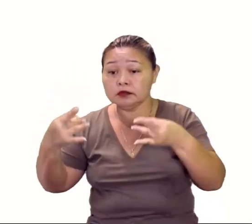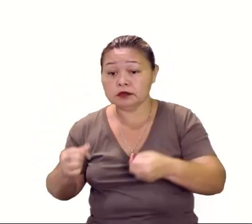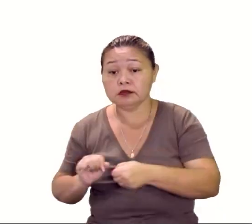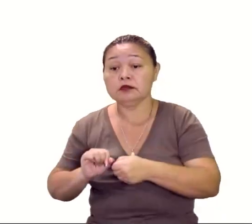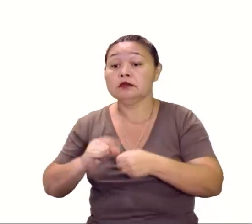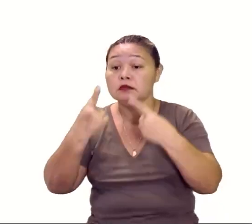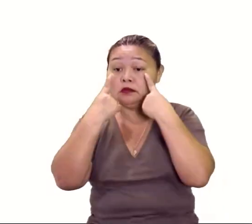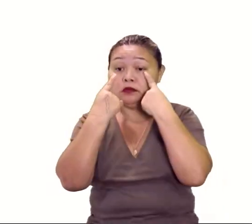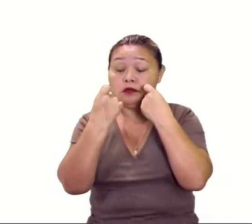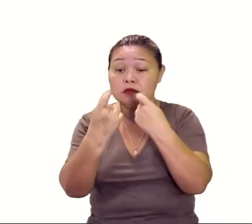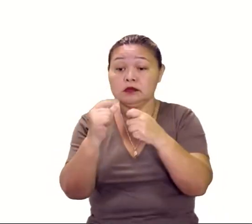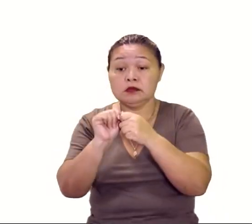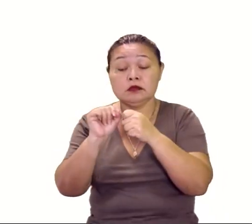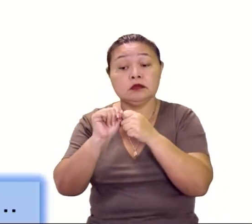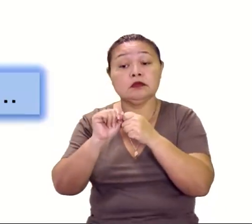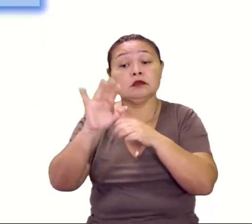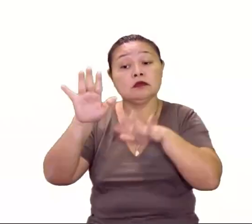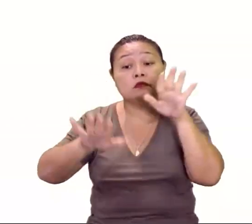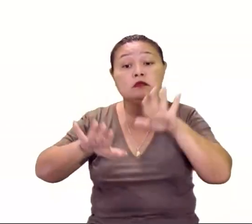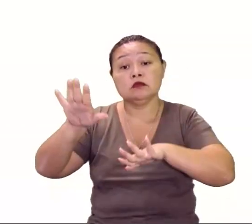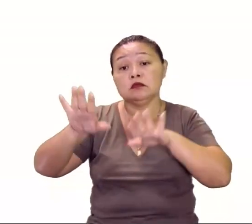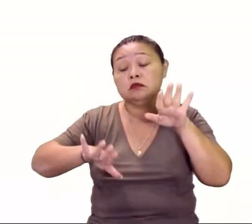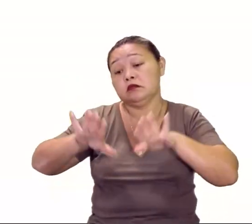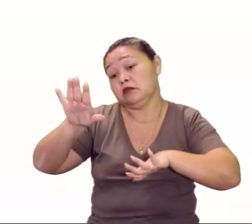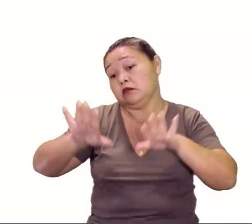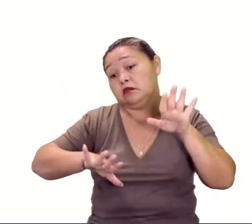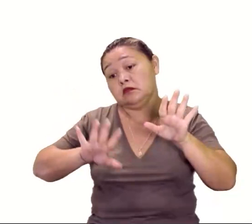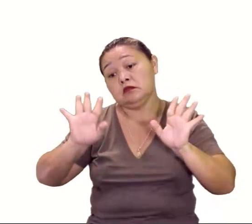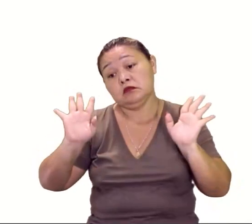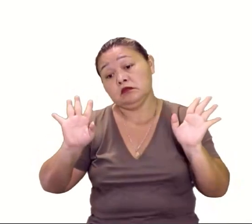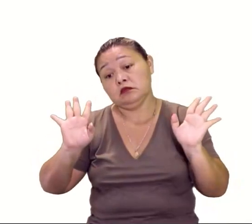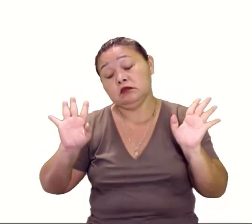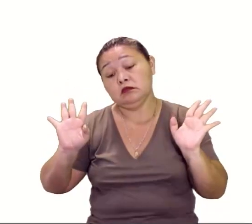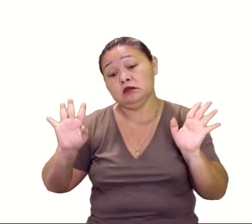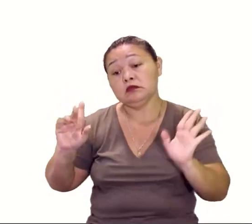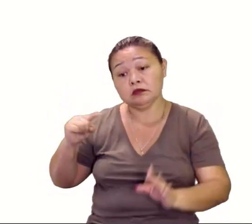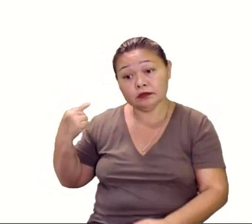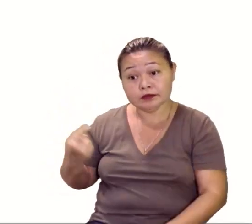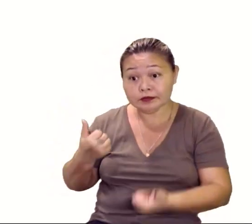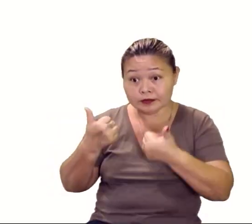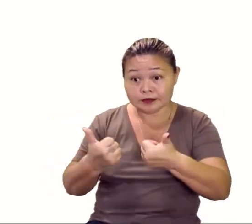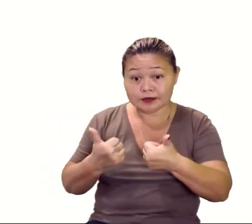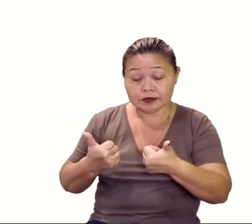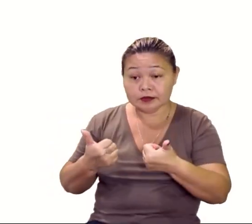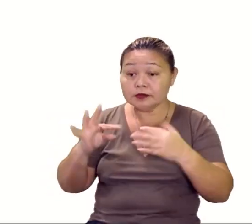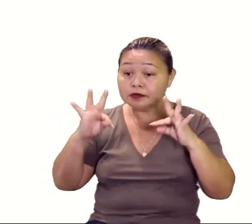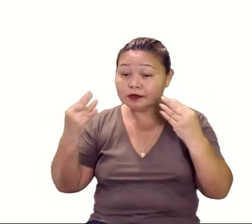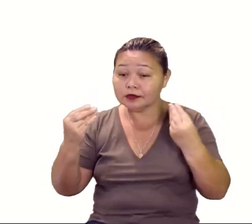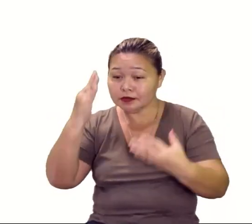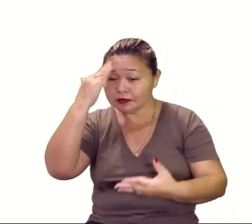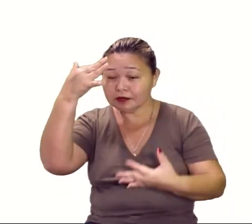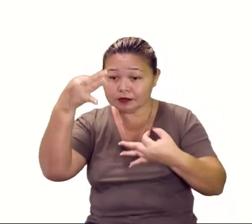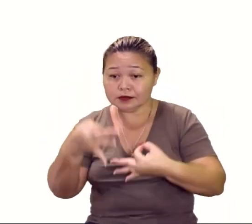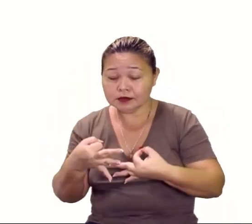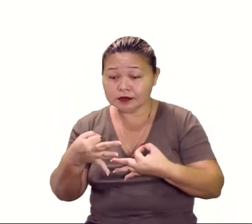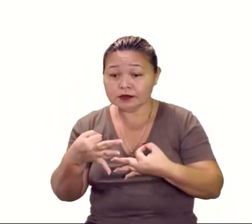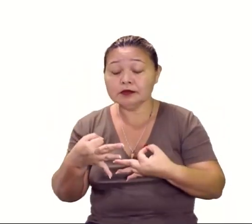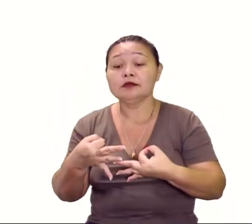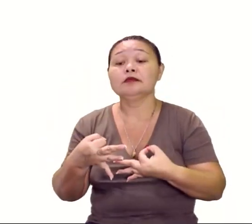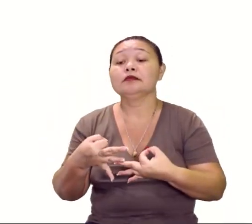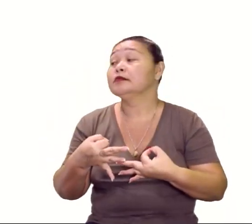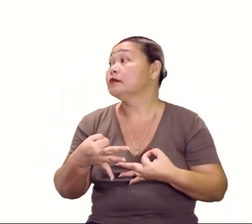muito interessante, tá? 2 ou mais, apenas um, beleza? Todo mundo entendeu direitinho essa